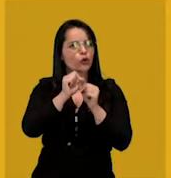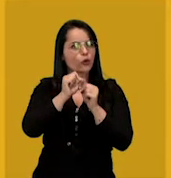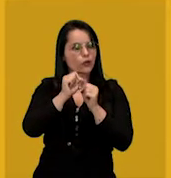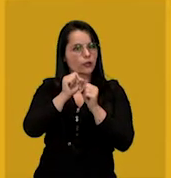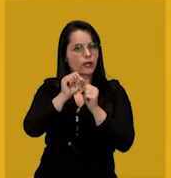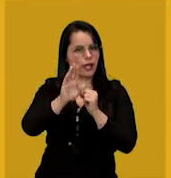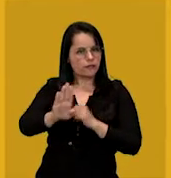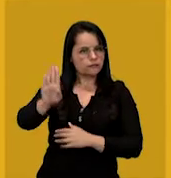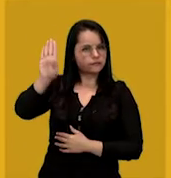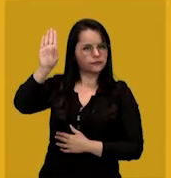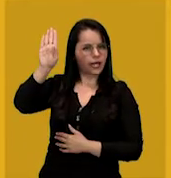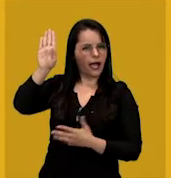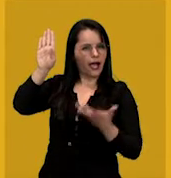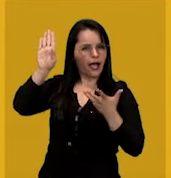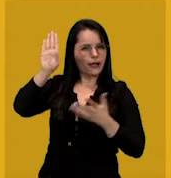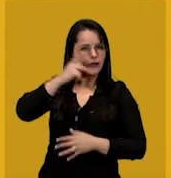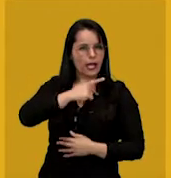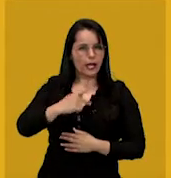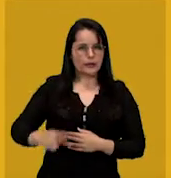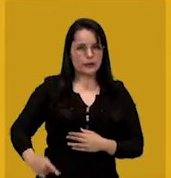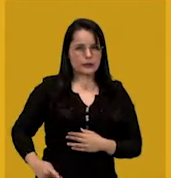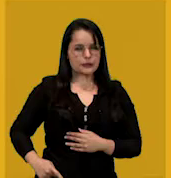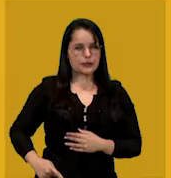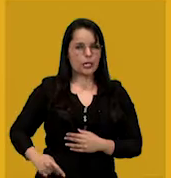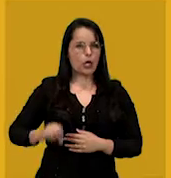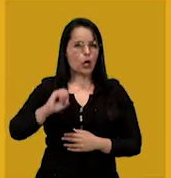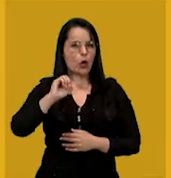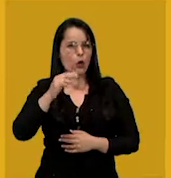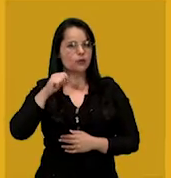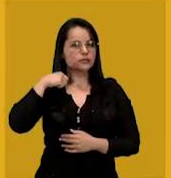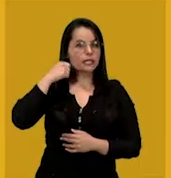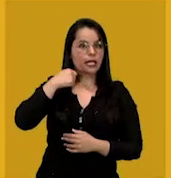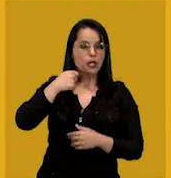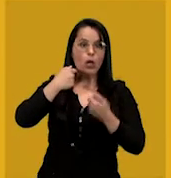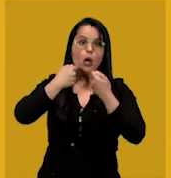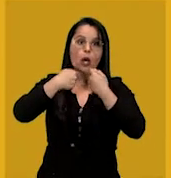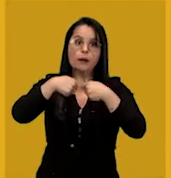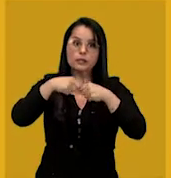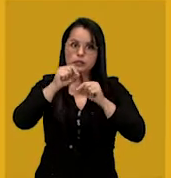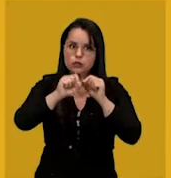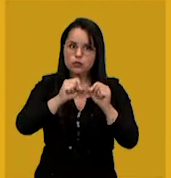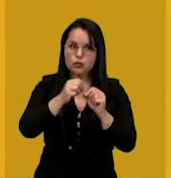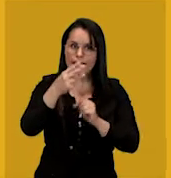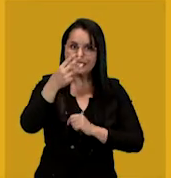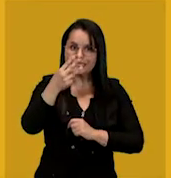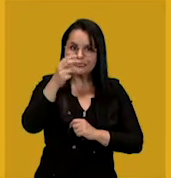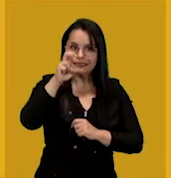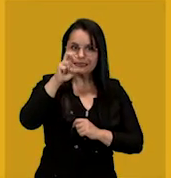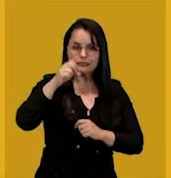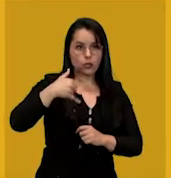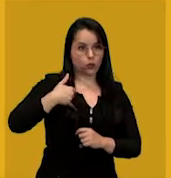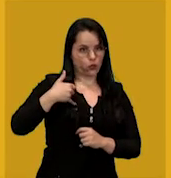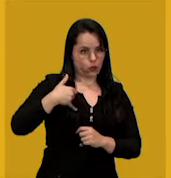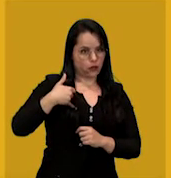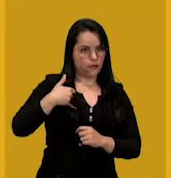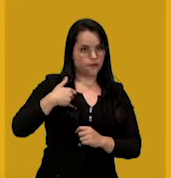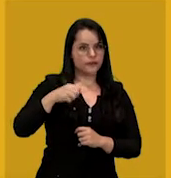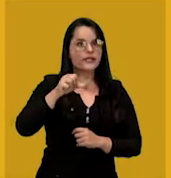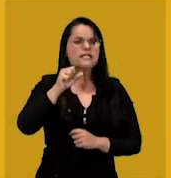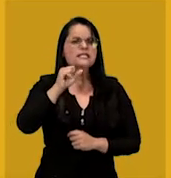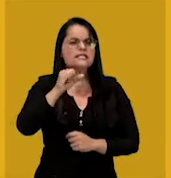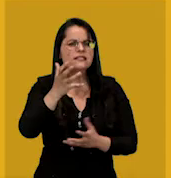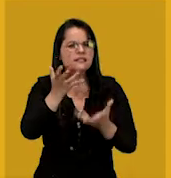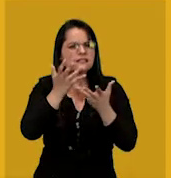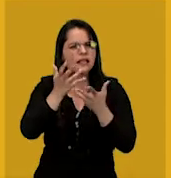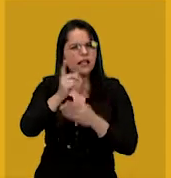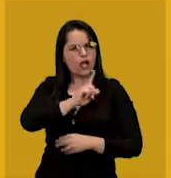a ser presidente e vice-presidente da República ou senador, você tem que ter no mínimo 35 anos. Se você quer se